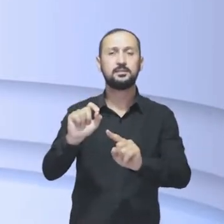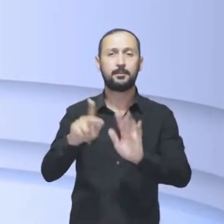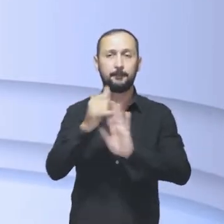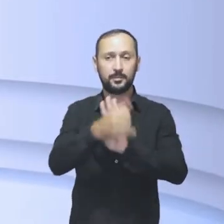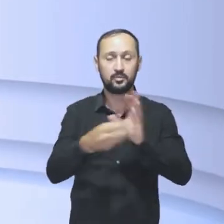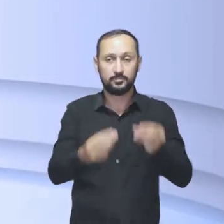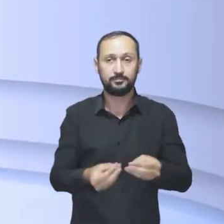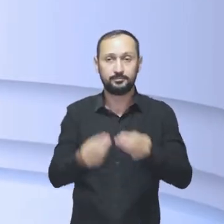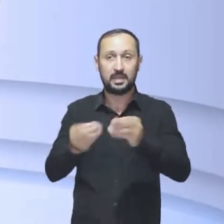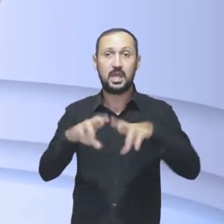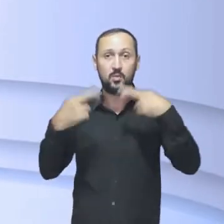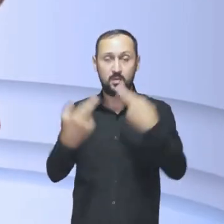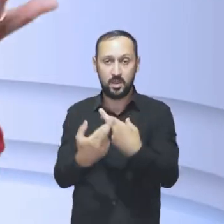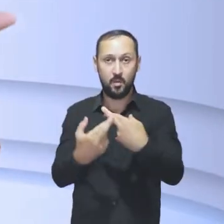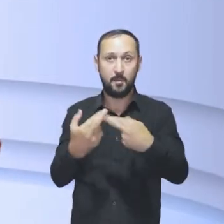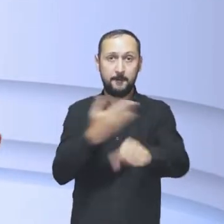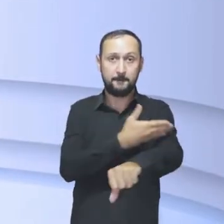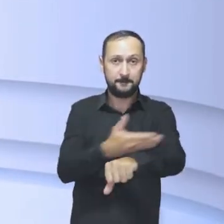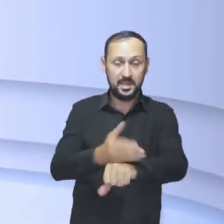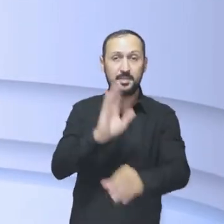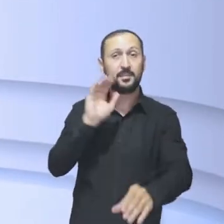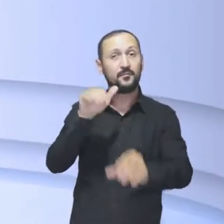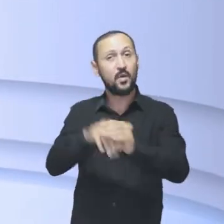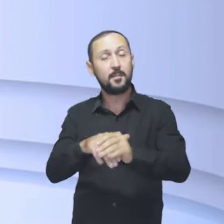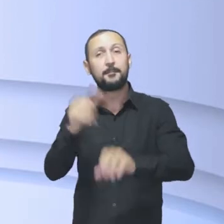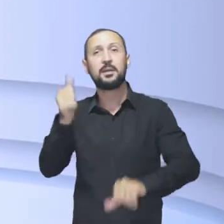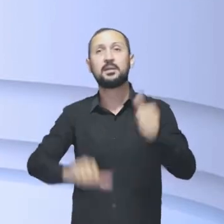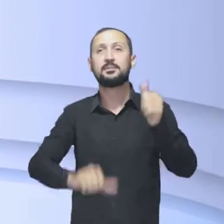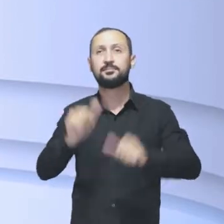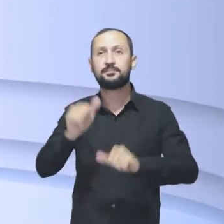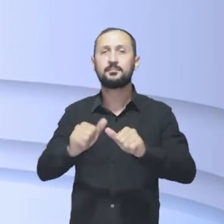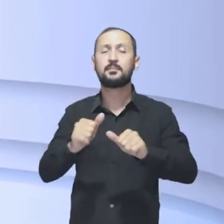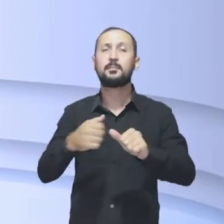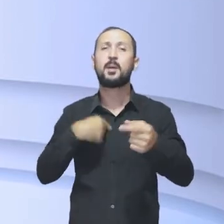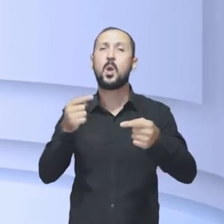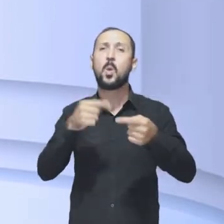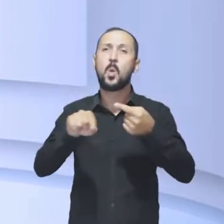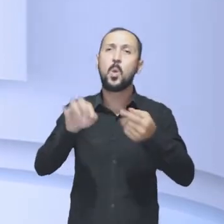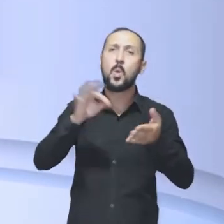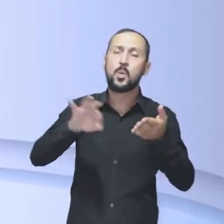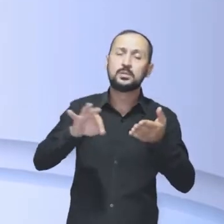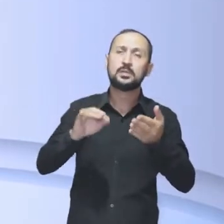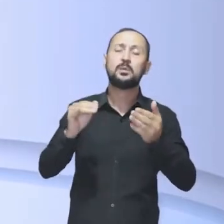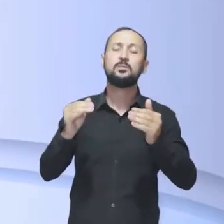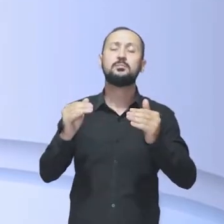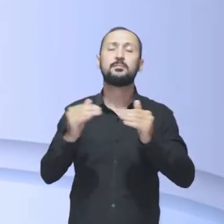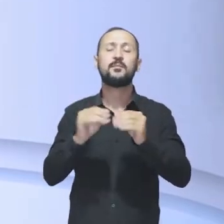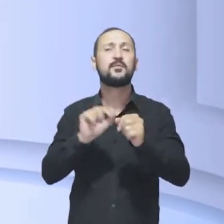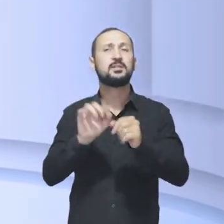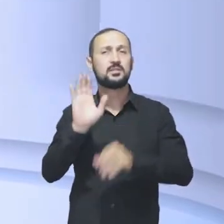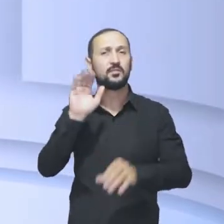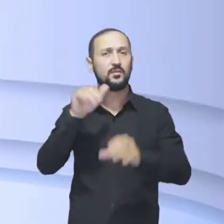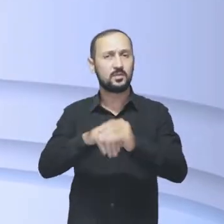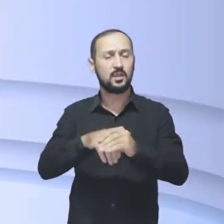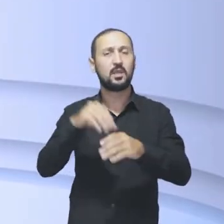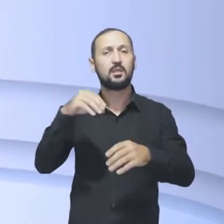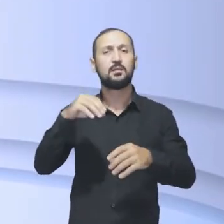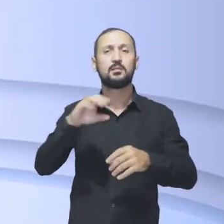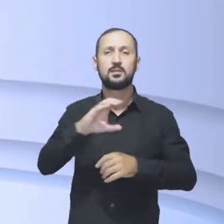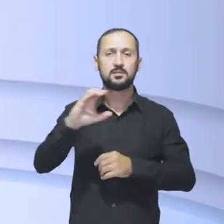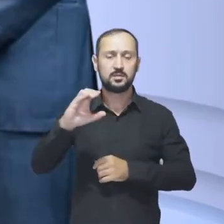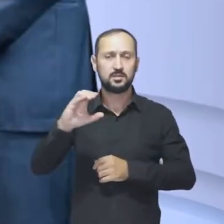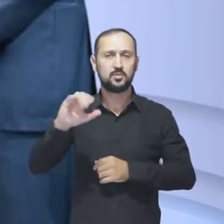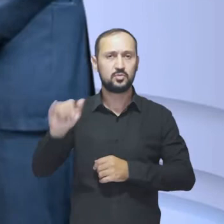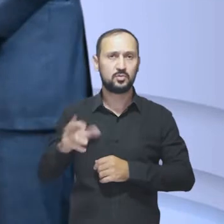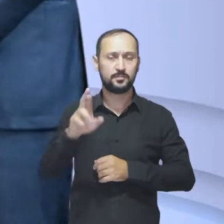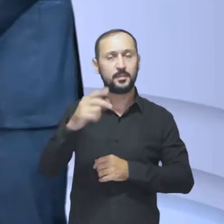E ele é submetido posteriormente a uma segunda votação, aí quanto ao mérito. Mas para que ele venha em plenário com essa segunda